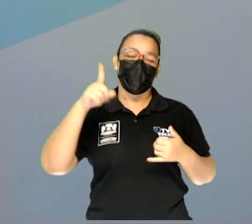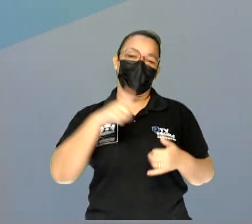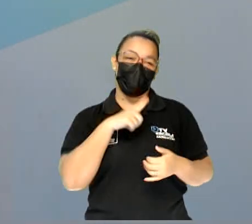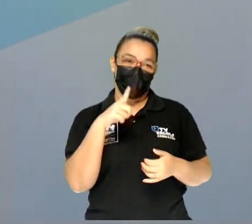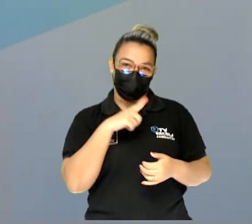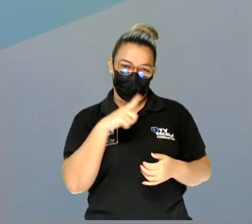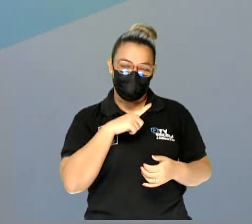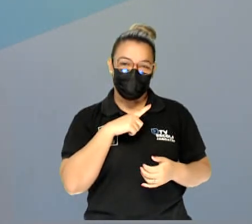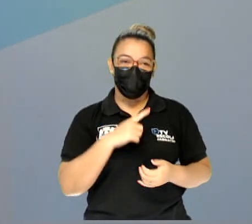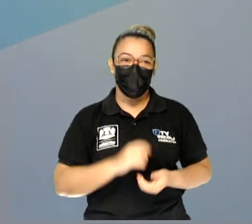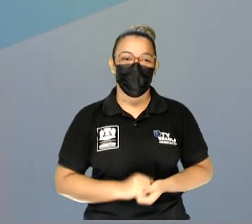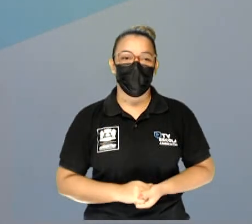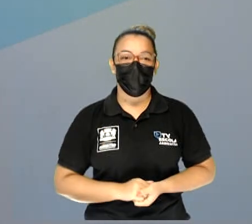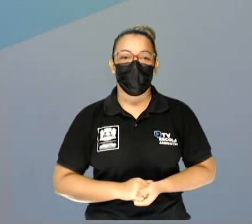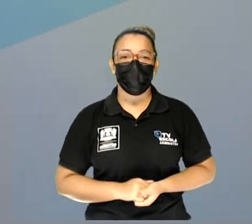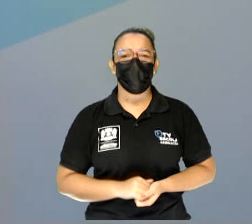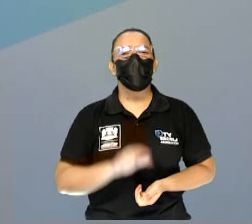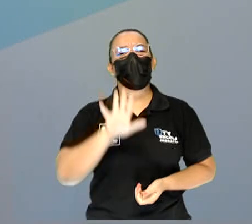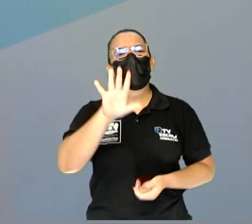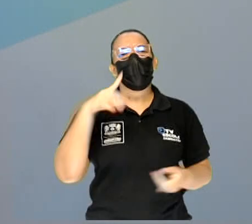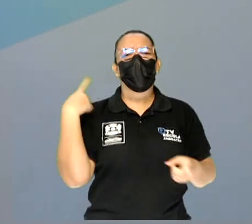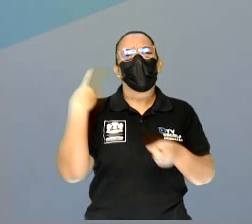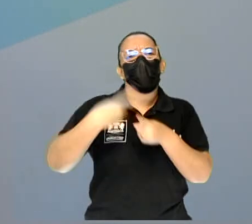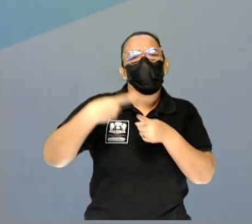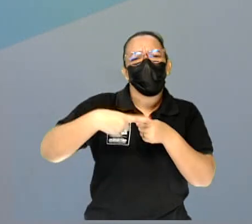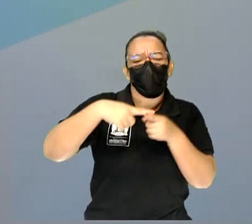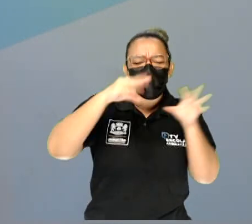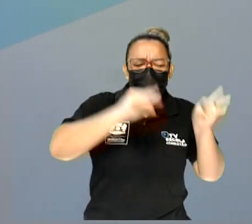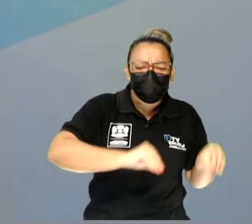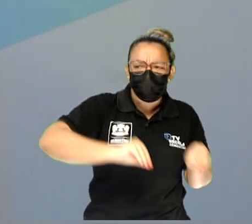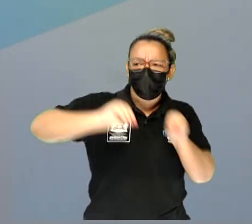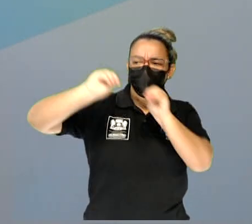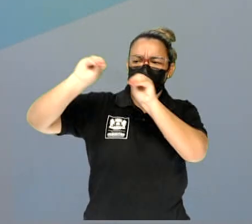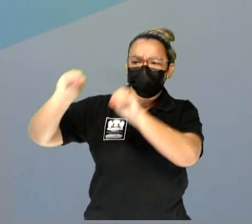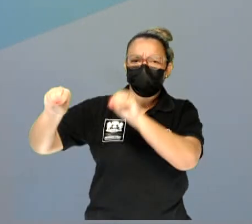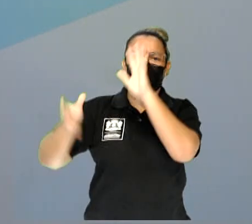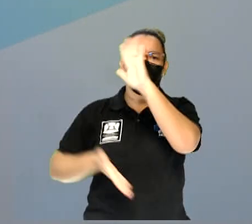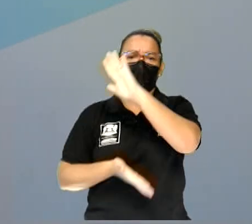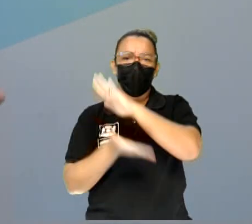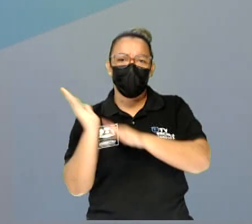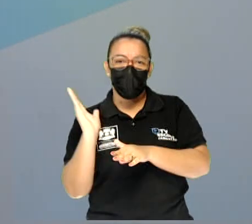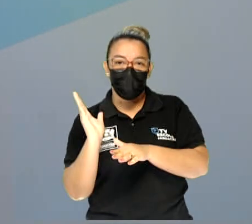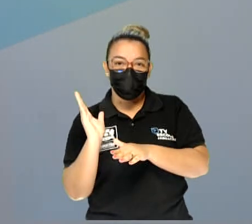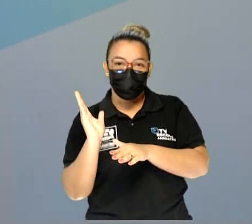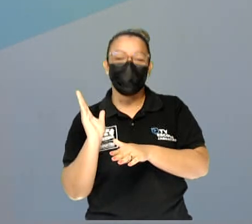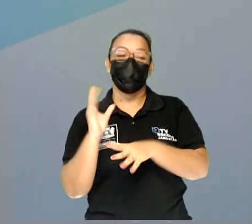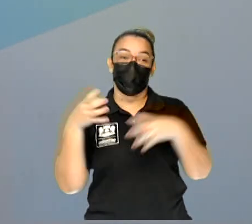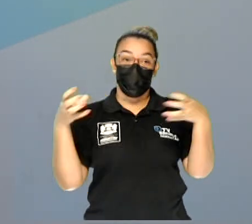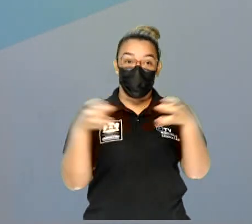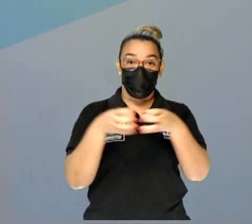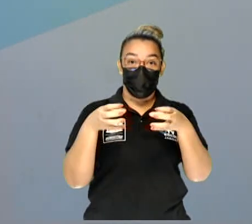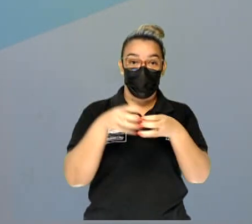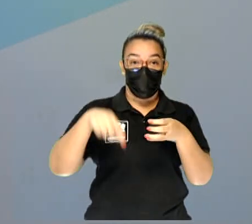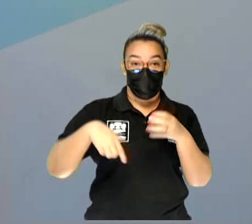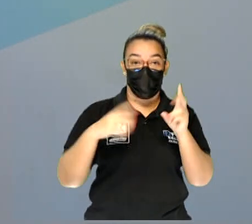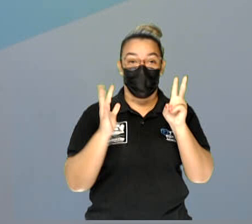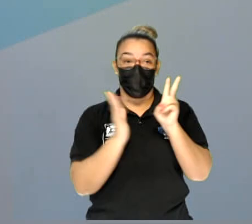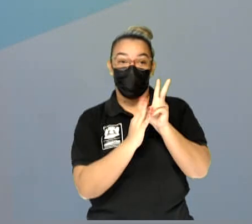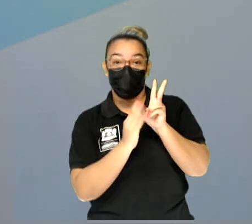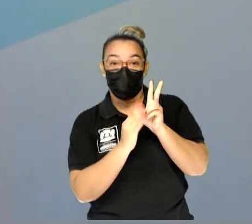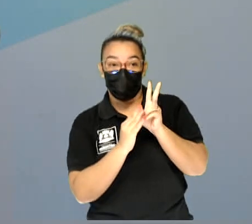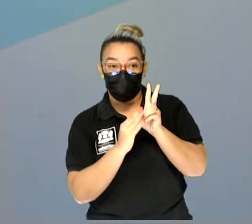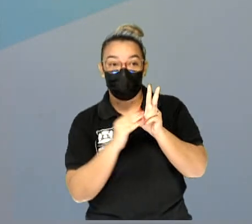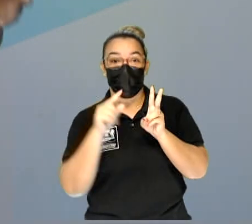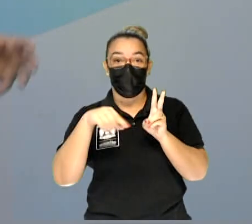Bom, mas por que levaram ele embora? A Companhia das Índias Ocidentais, a empresa holandesa,